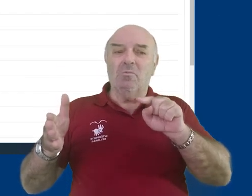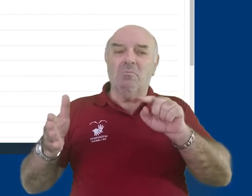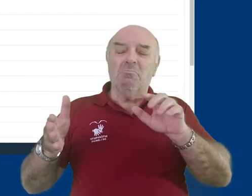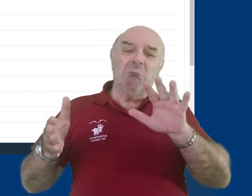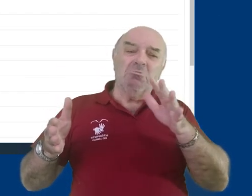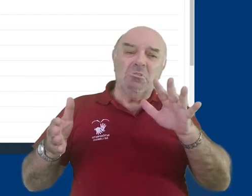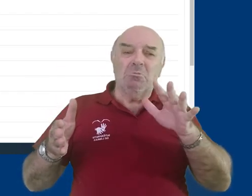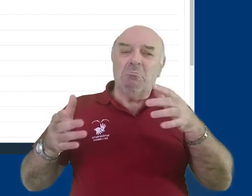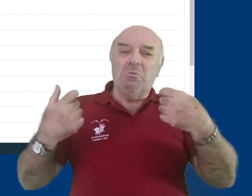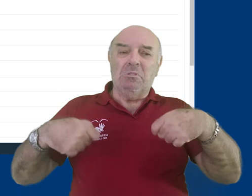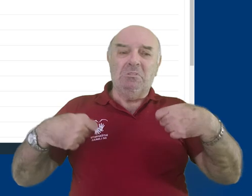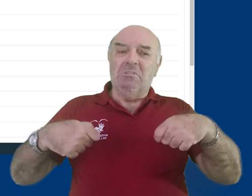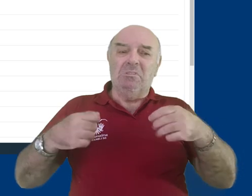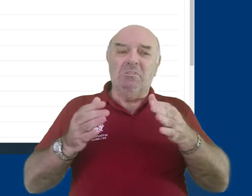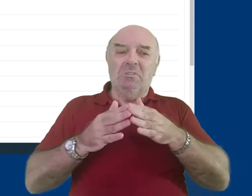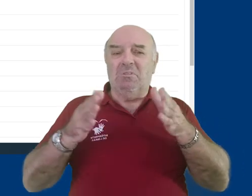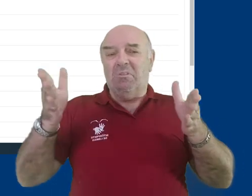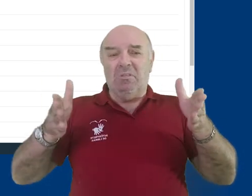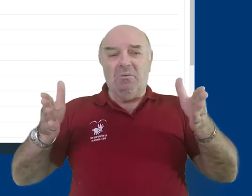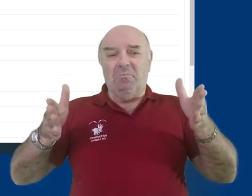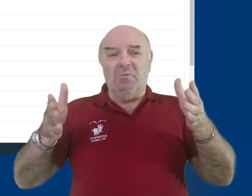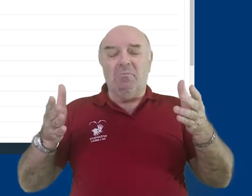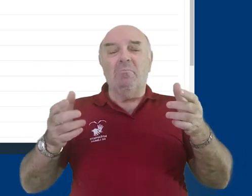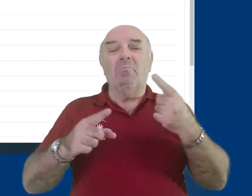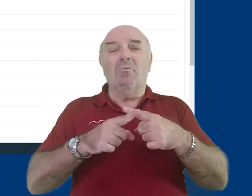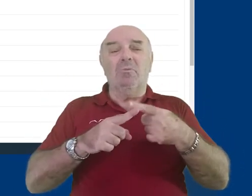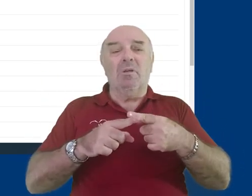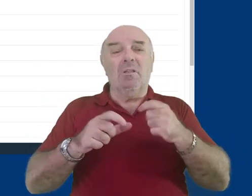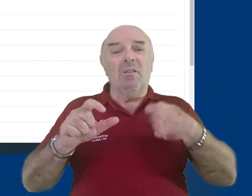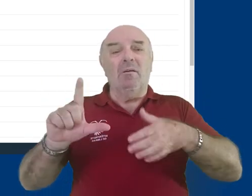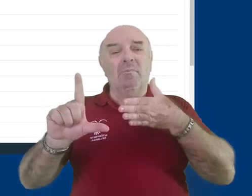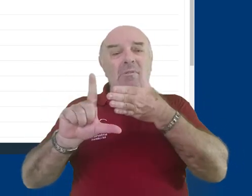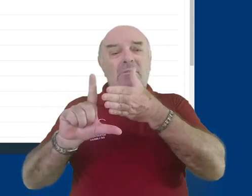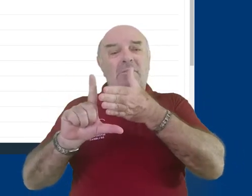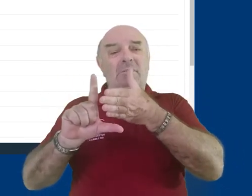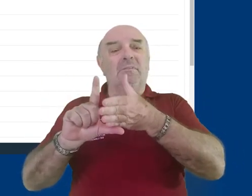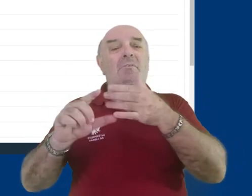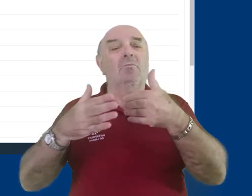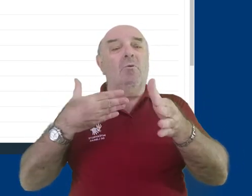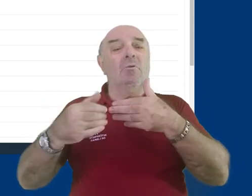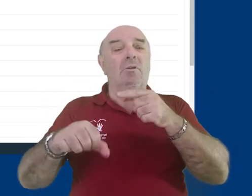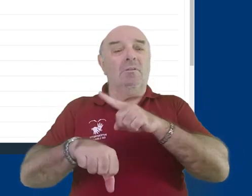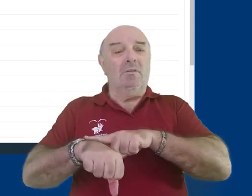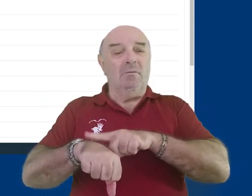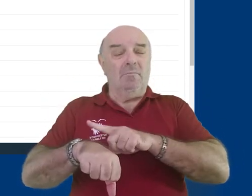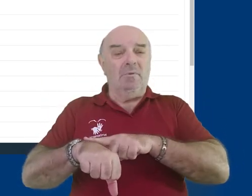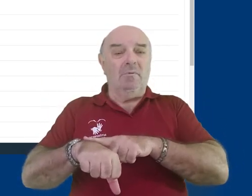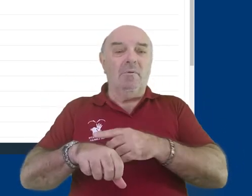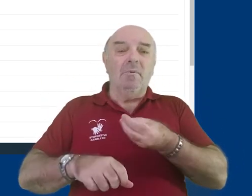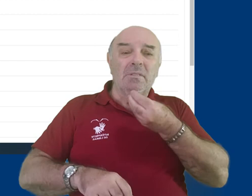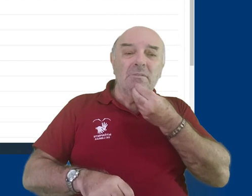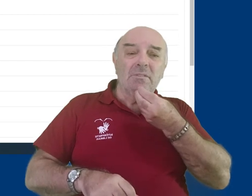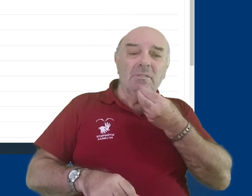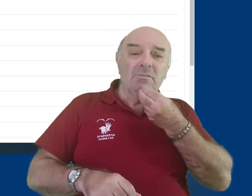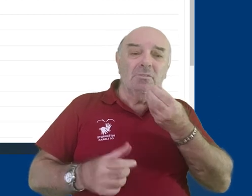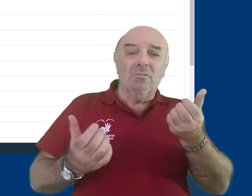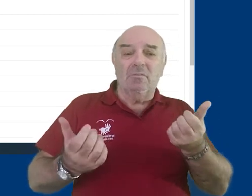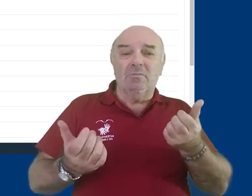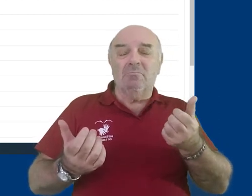Duração. Vou manter sem uma duração específica para que ele possa ser acessível a qualquer